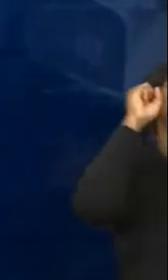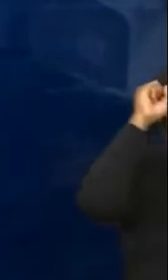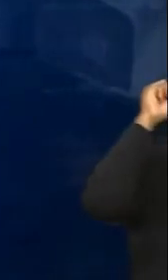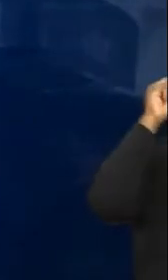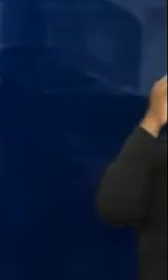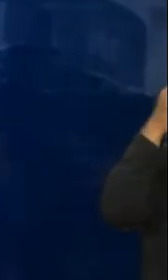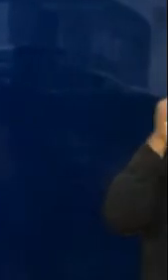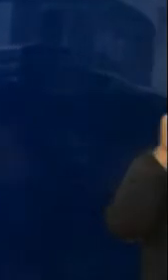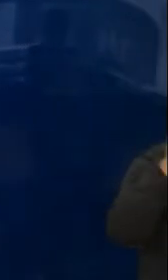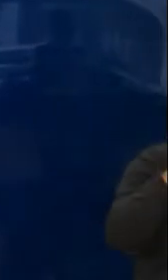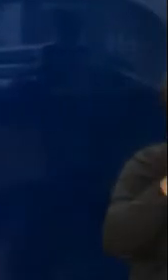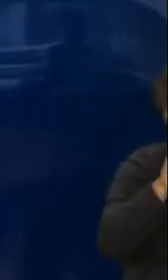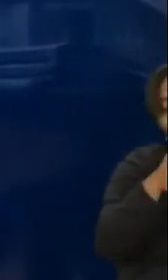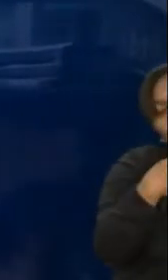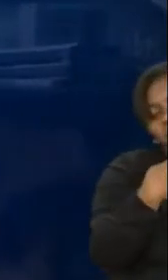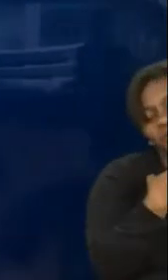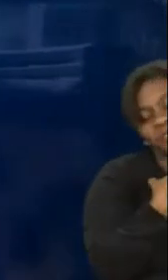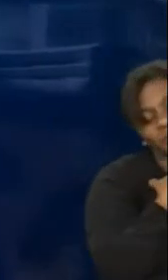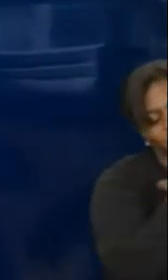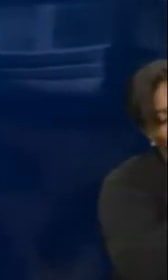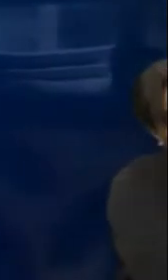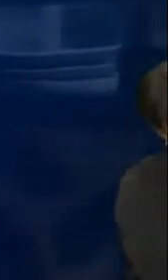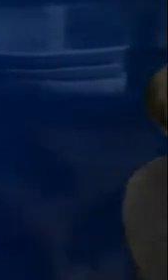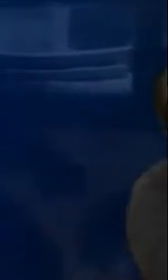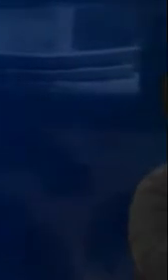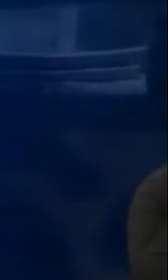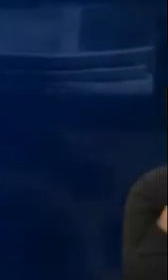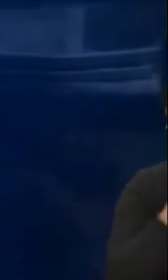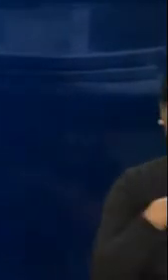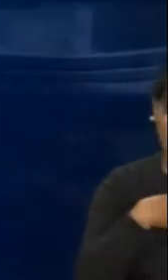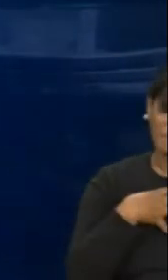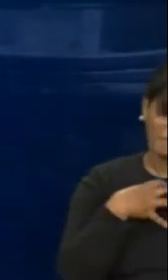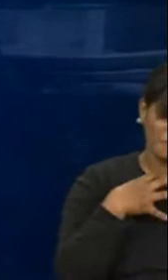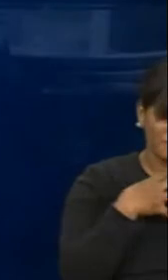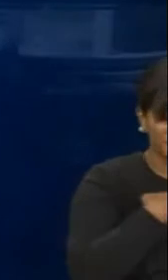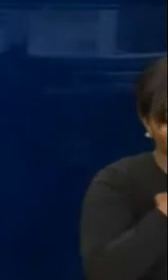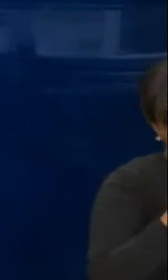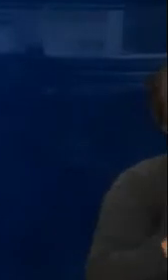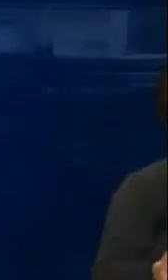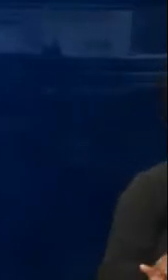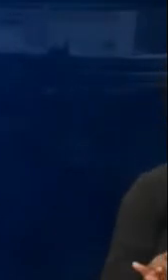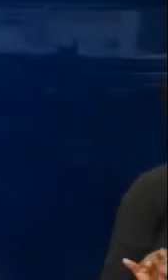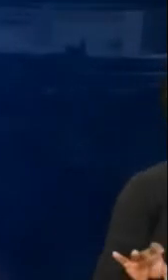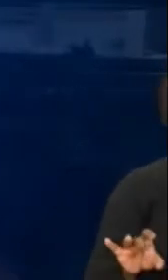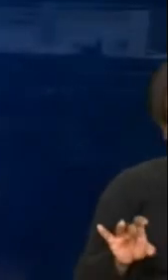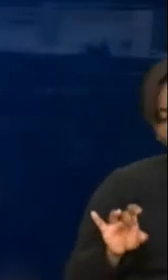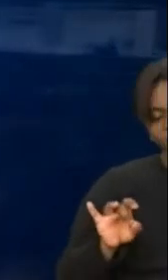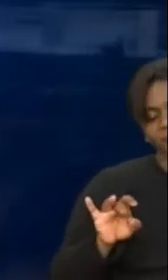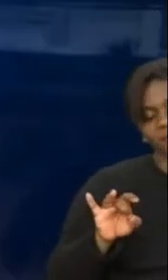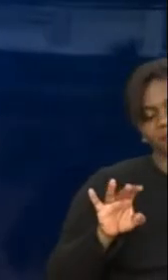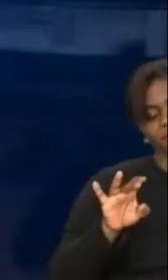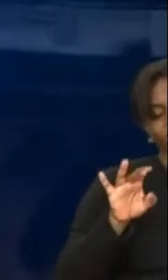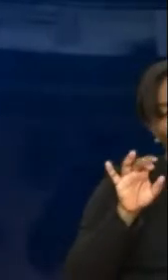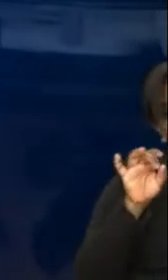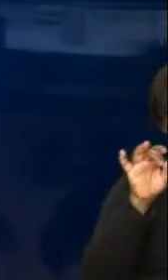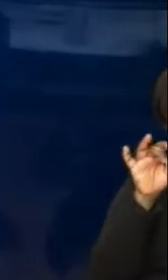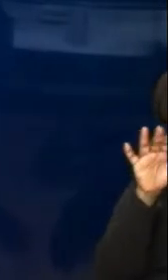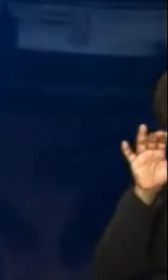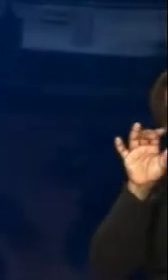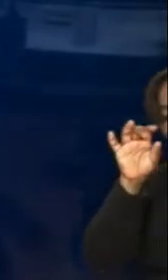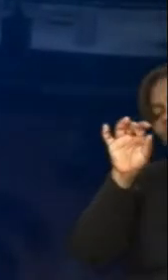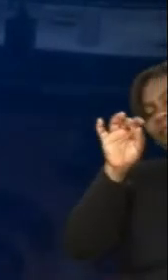sobrenatural. Faz com que eu me sinta. Faz com que eu me sinta especial.